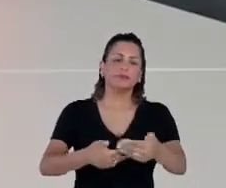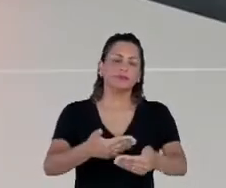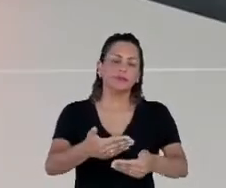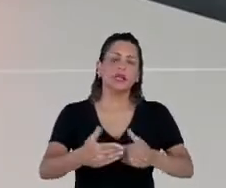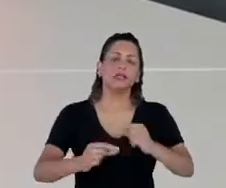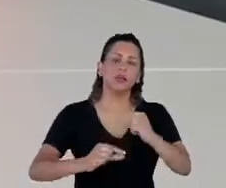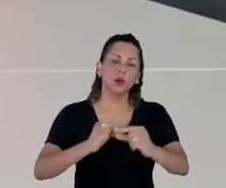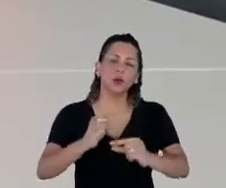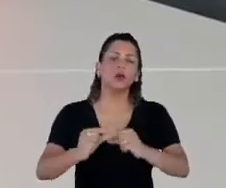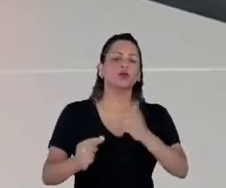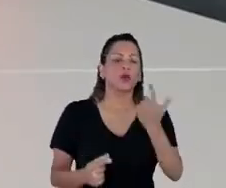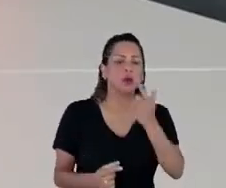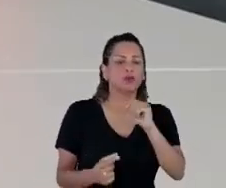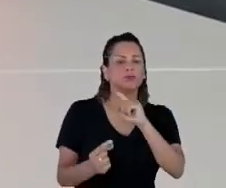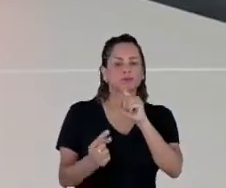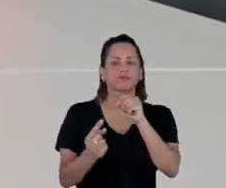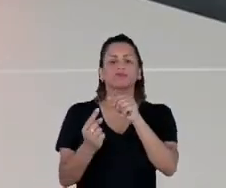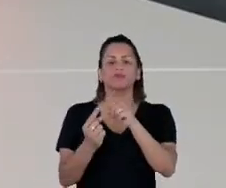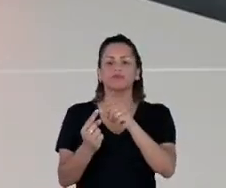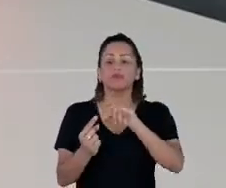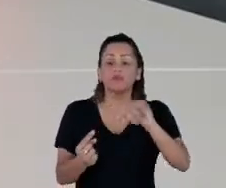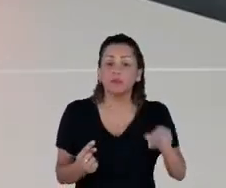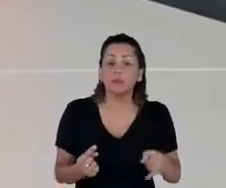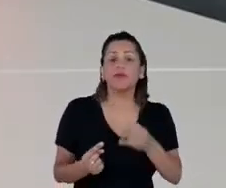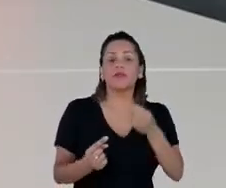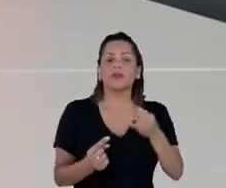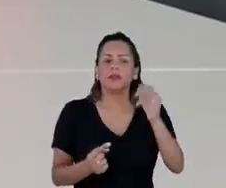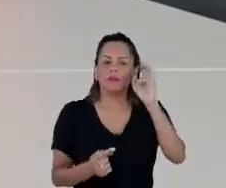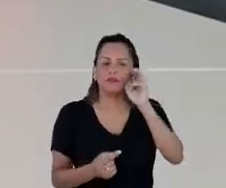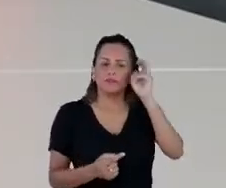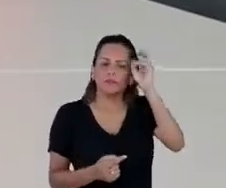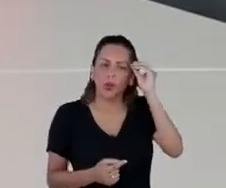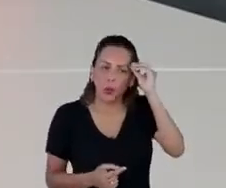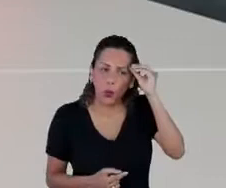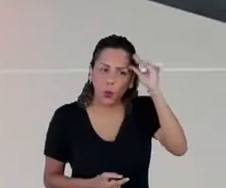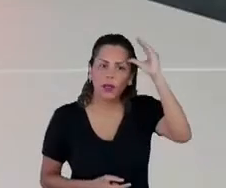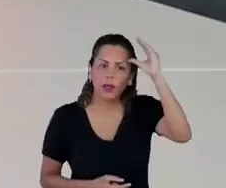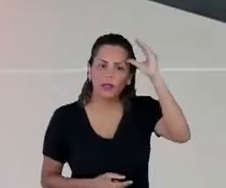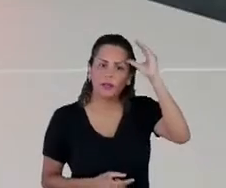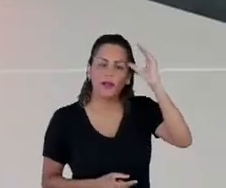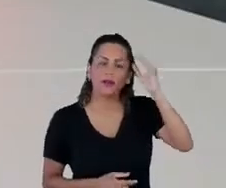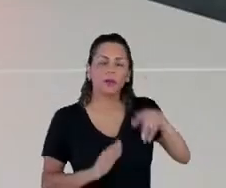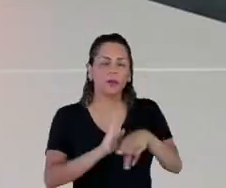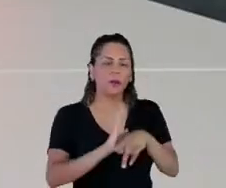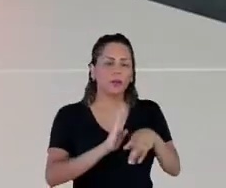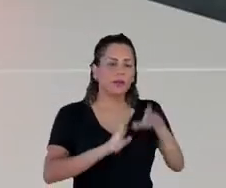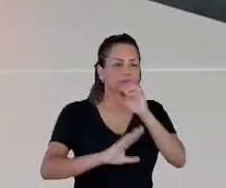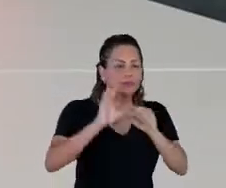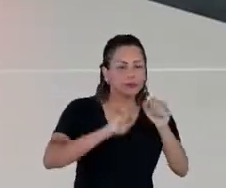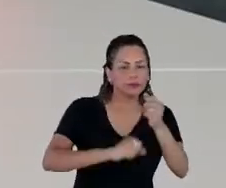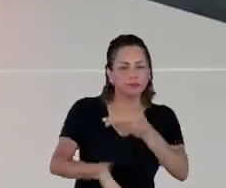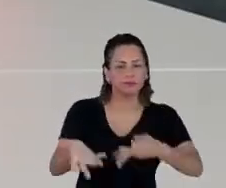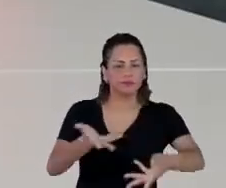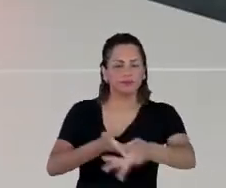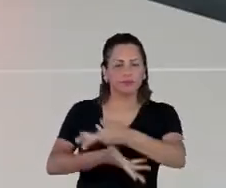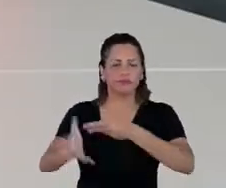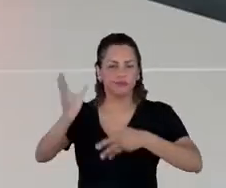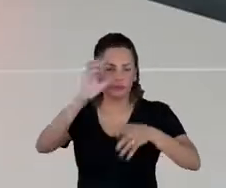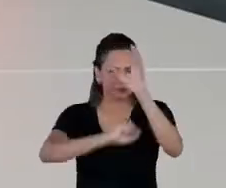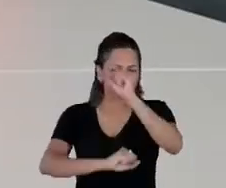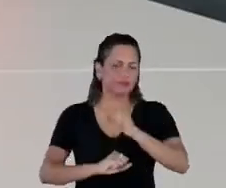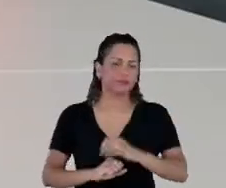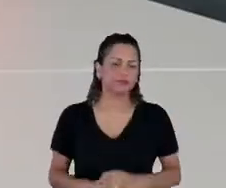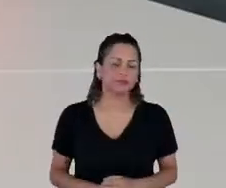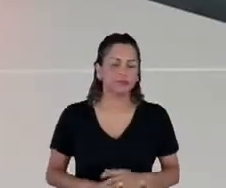atingir e usar a expertise e o conhecimento e aprender uns com os outros. Nós estamos